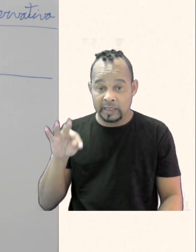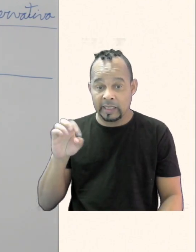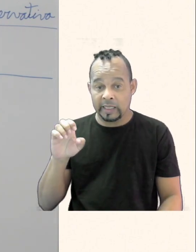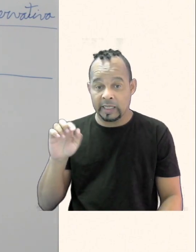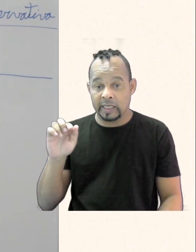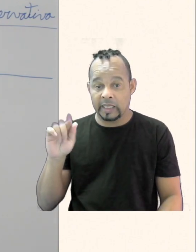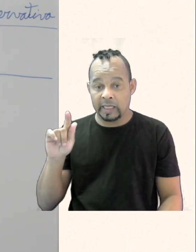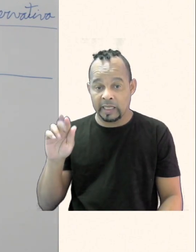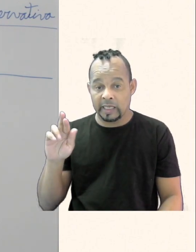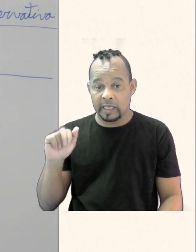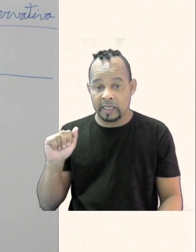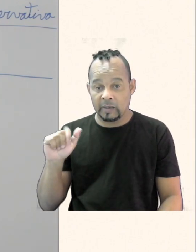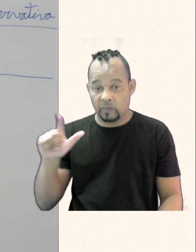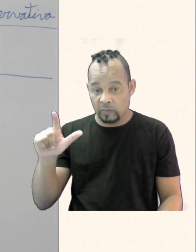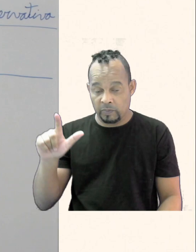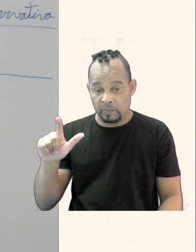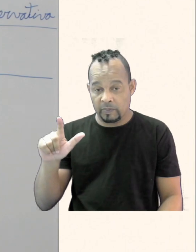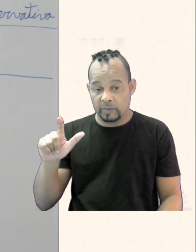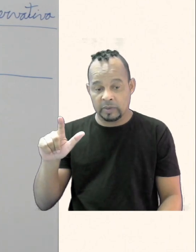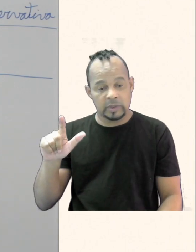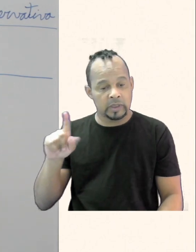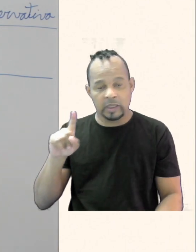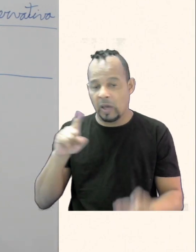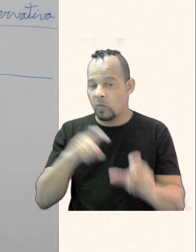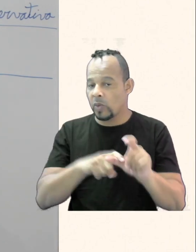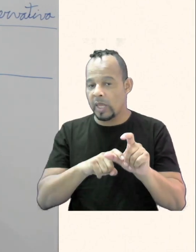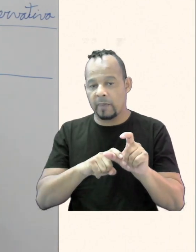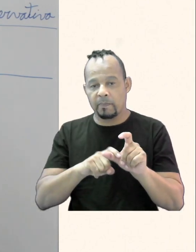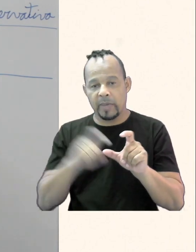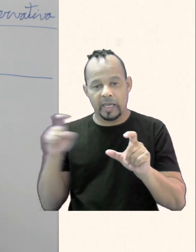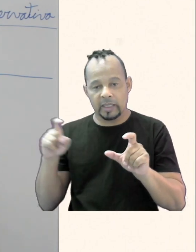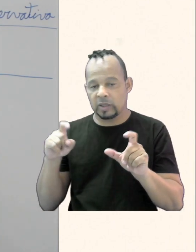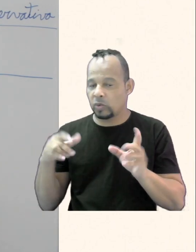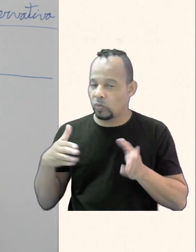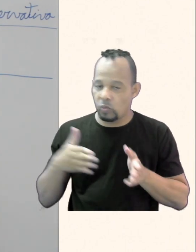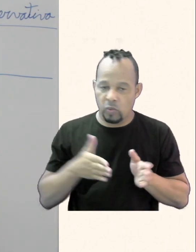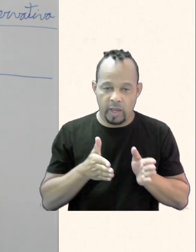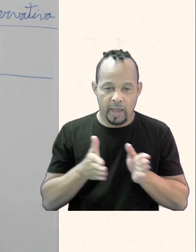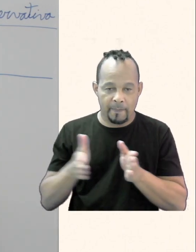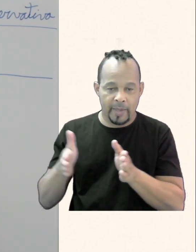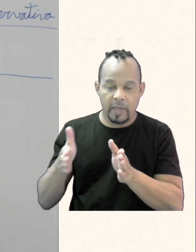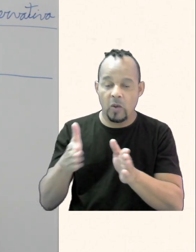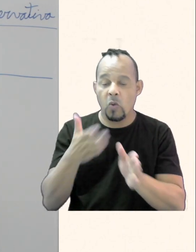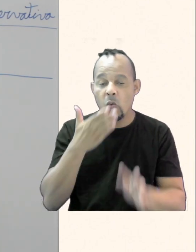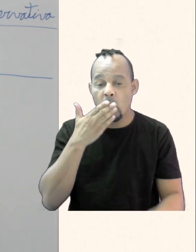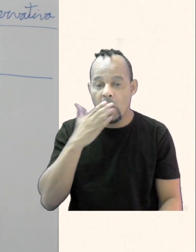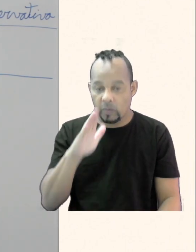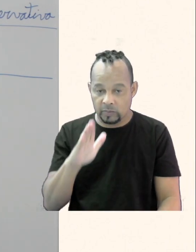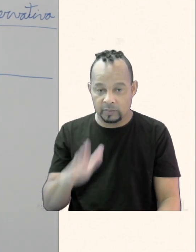do caminho. Beleza? Esta integral